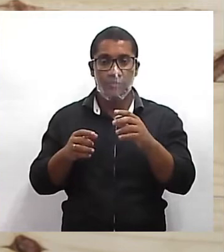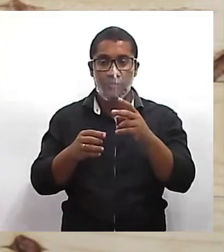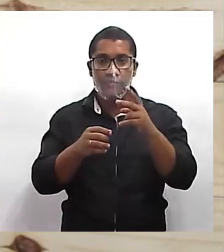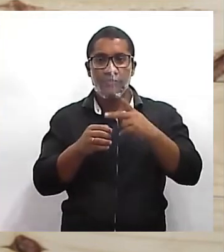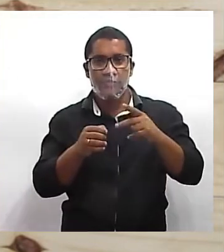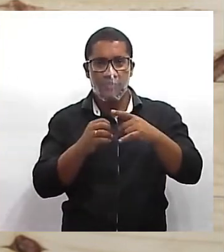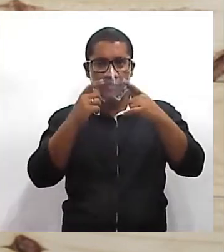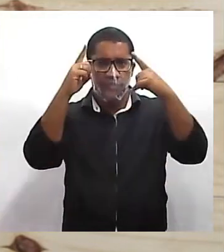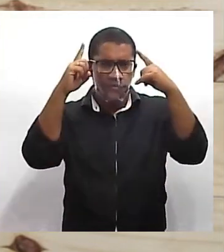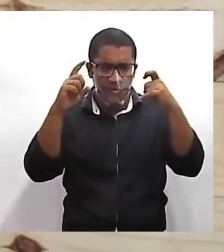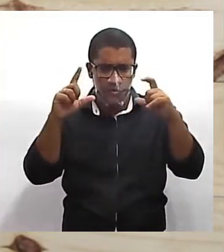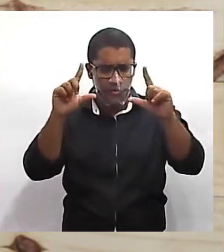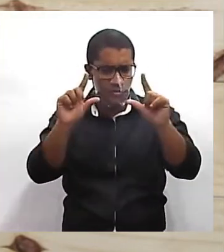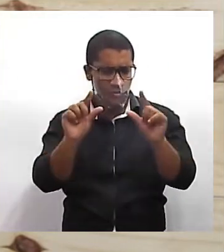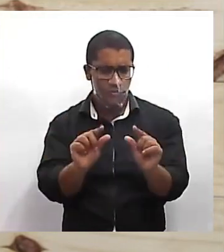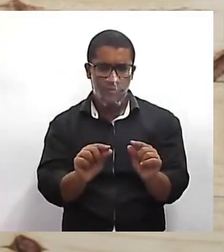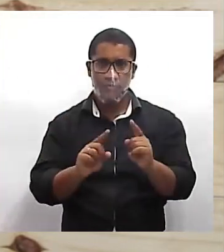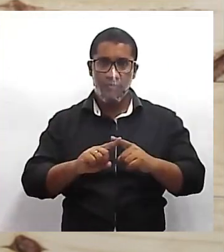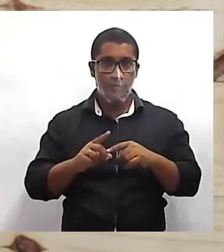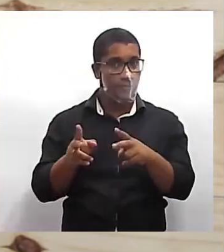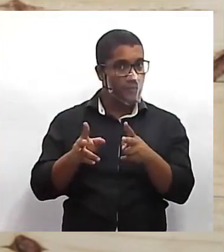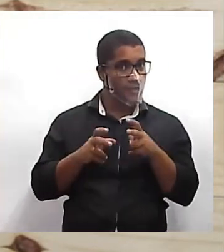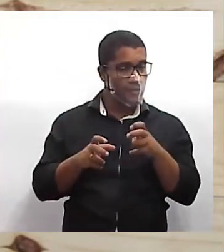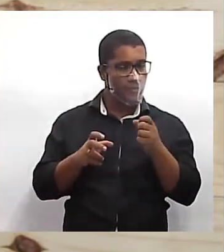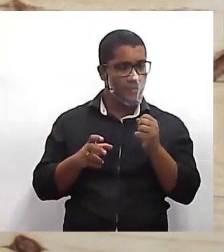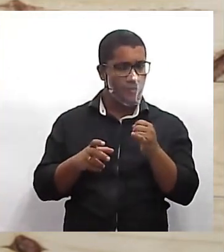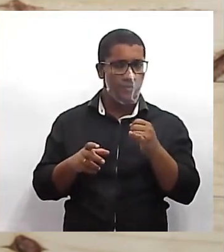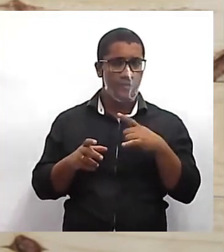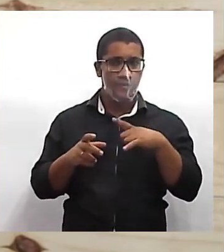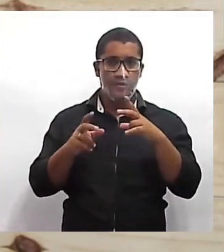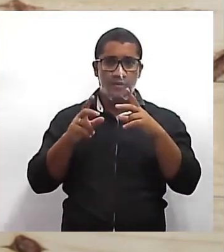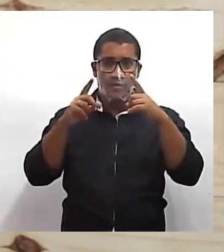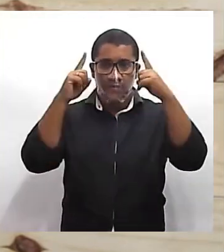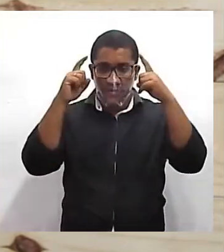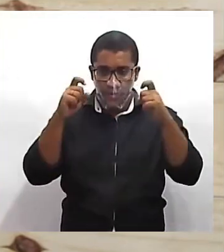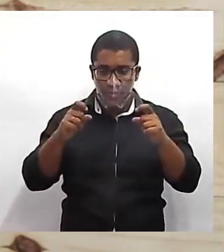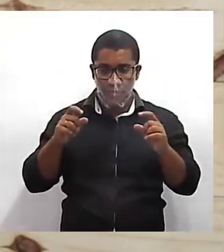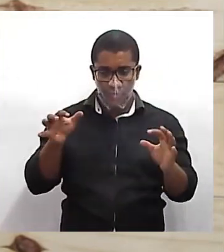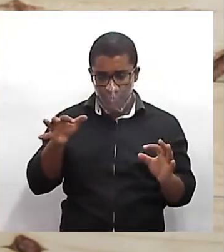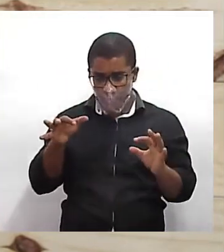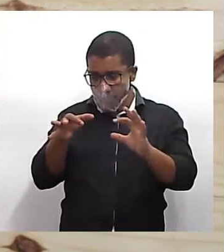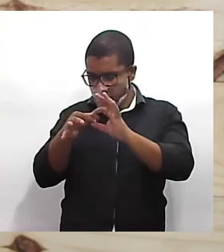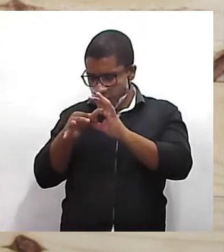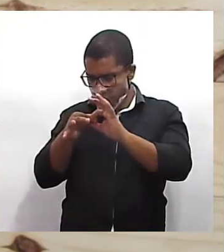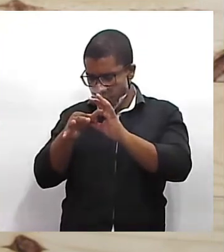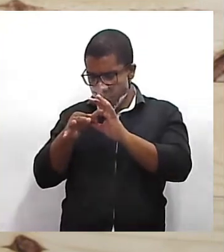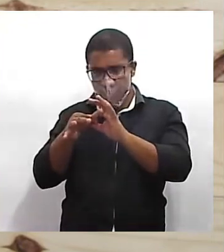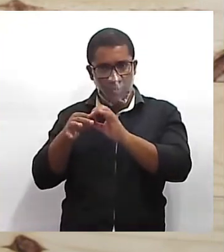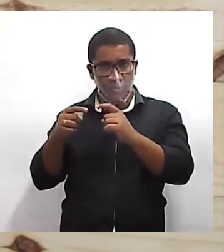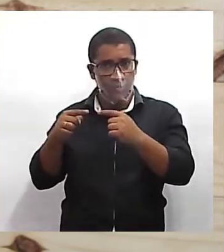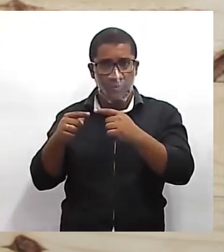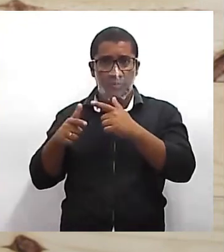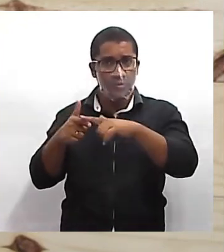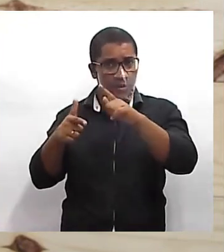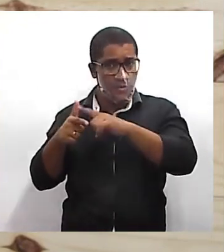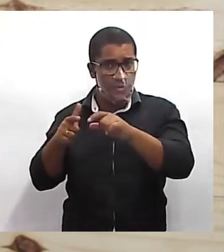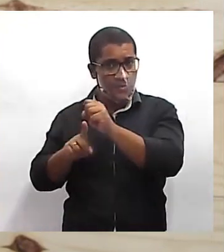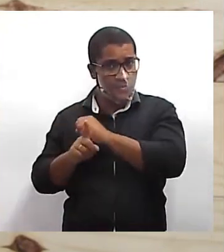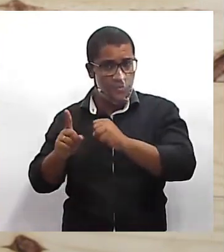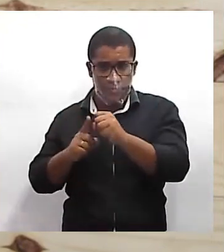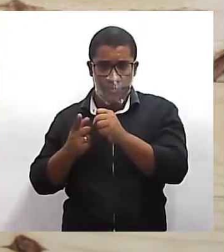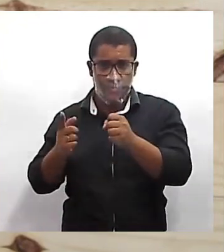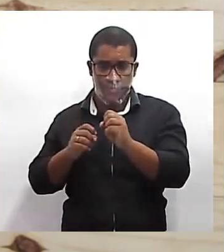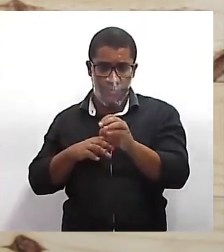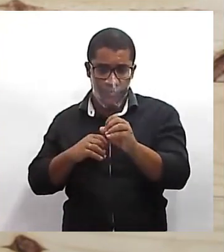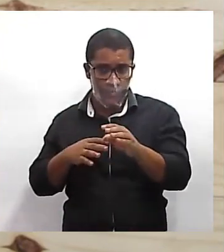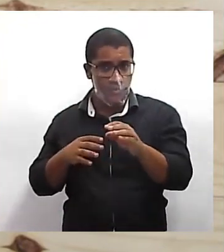porque se percebe que a violência está estritamente ligada à questão das mazelas sociais, né?